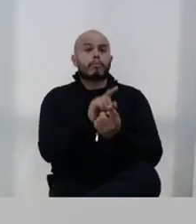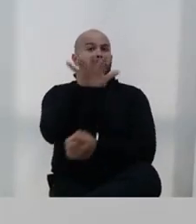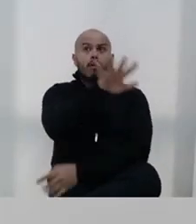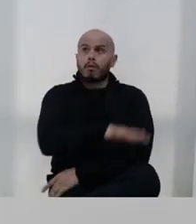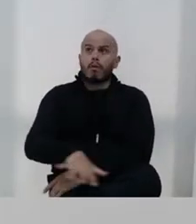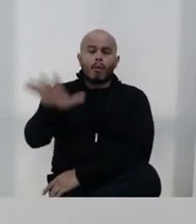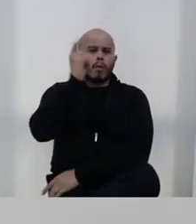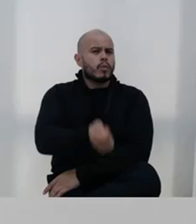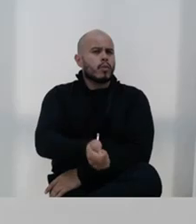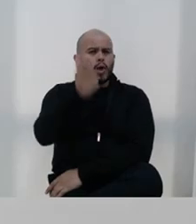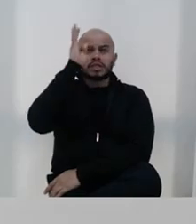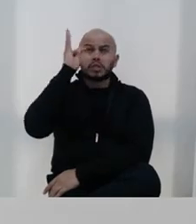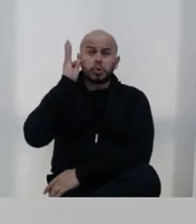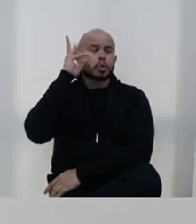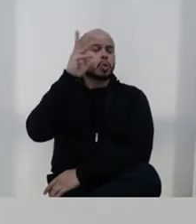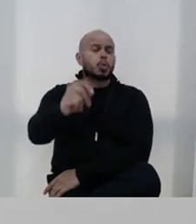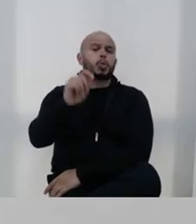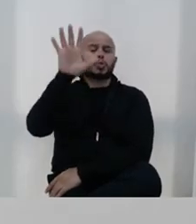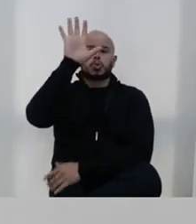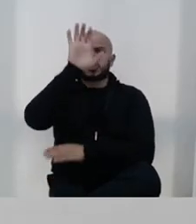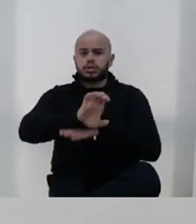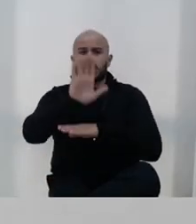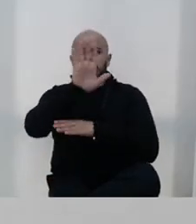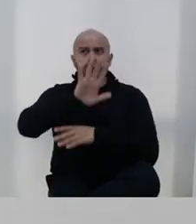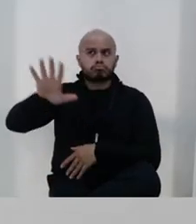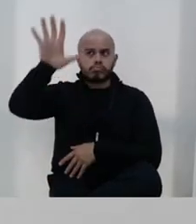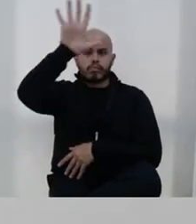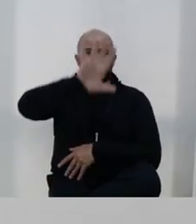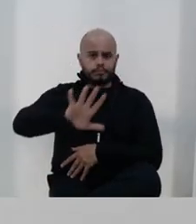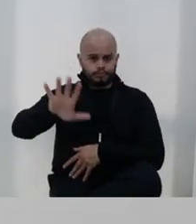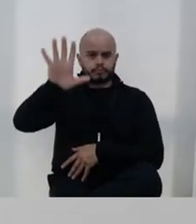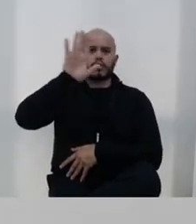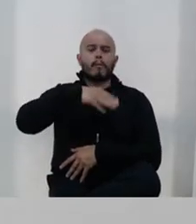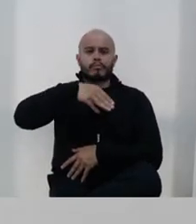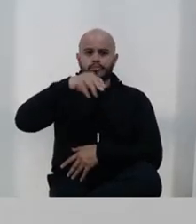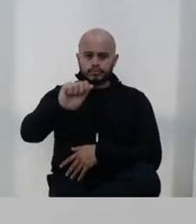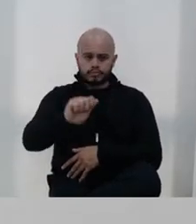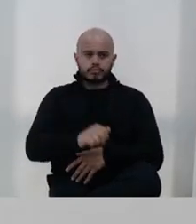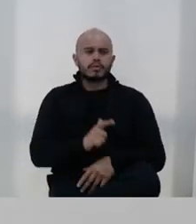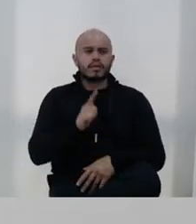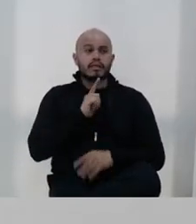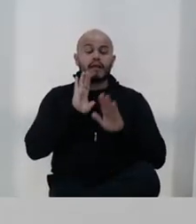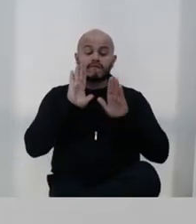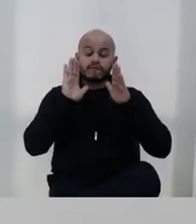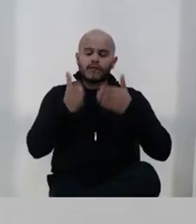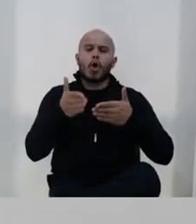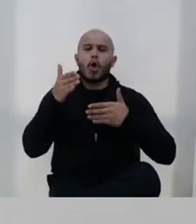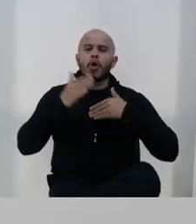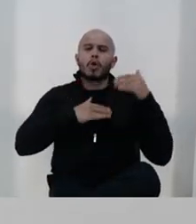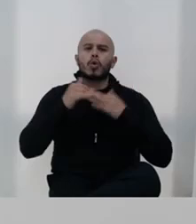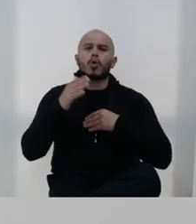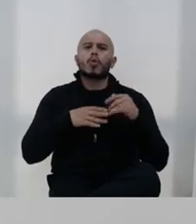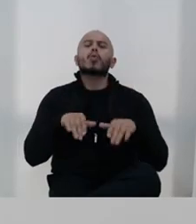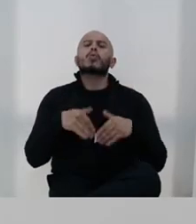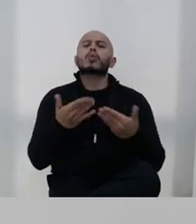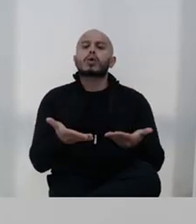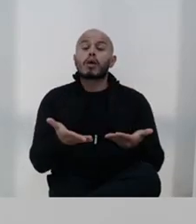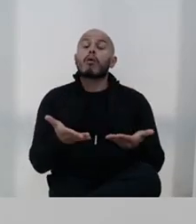inteiro, cobrindo o estado inteiro do Maranhão, e tem dois focos interessantes de atuação, que são os focos